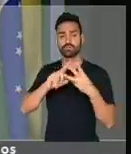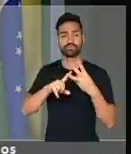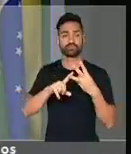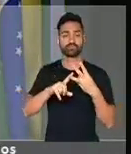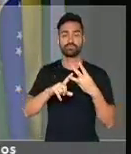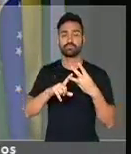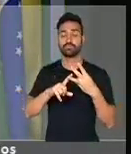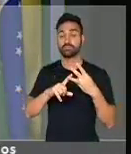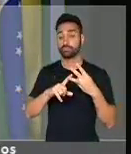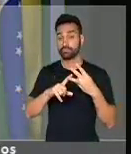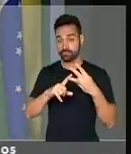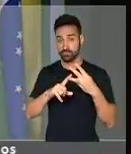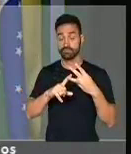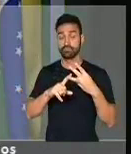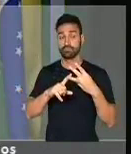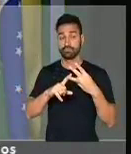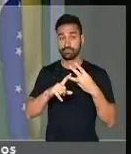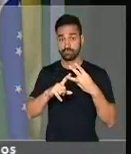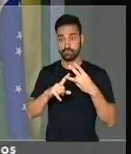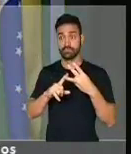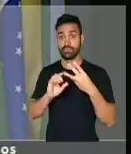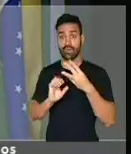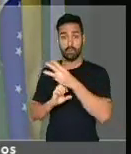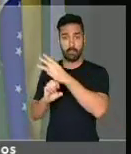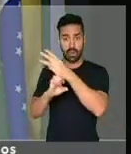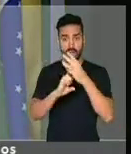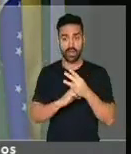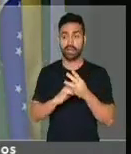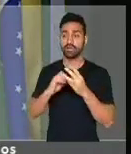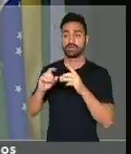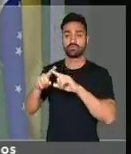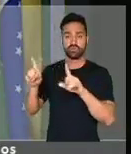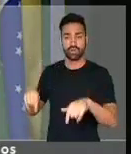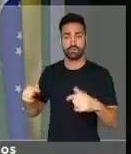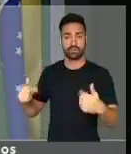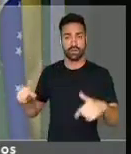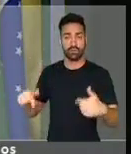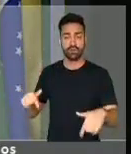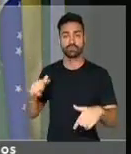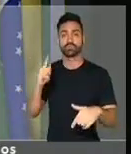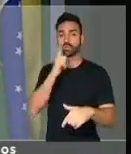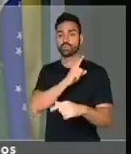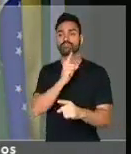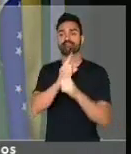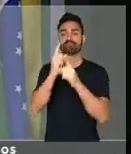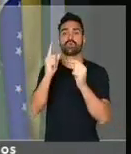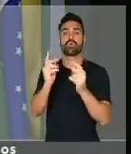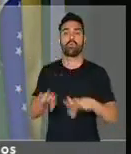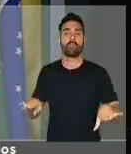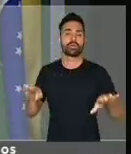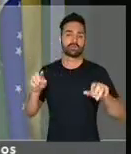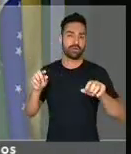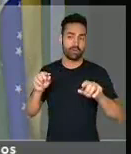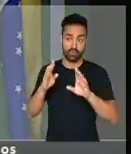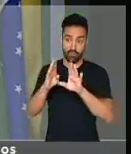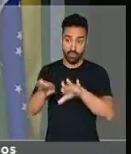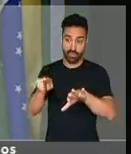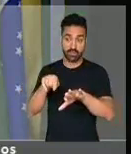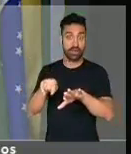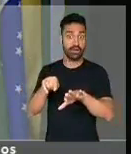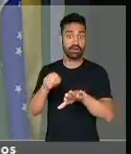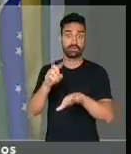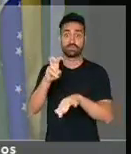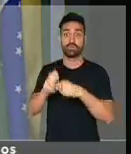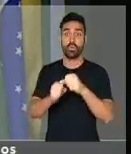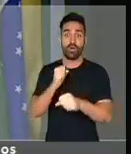Caixa Econômica e as empresas e os trabalhadores, e culminou numa compensação que